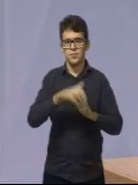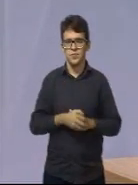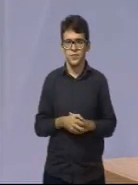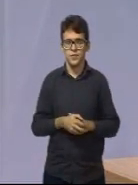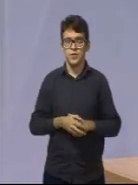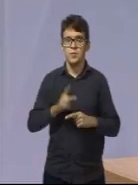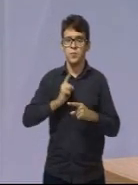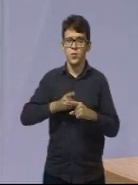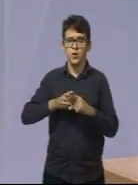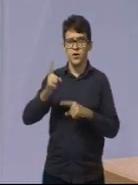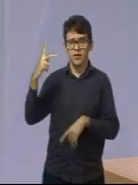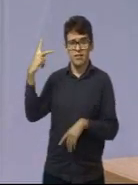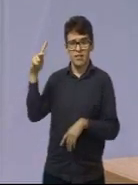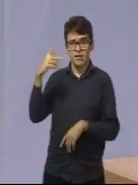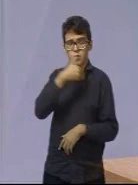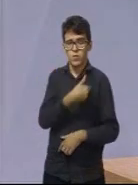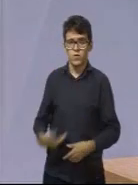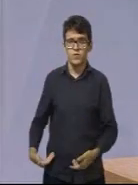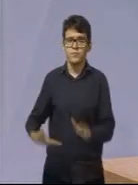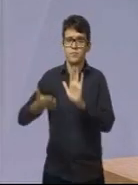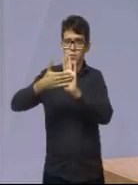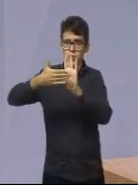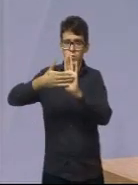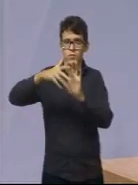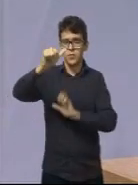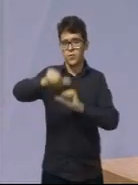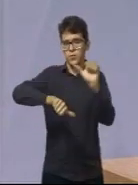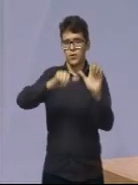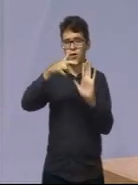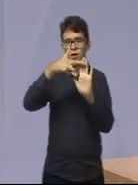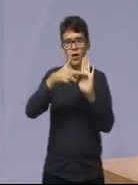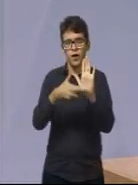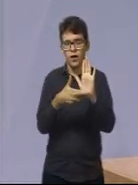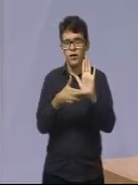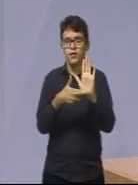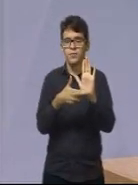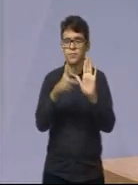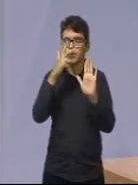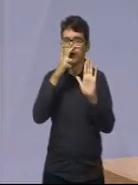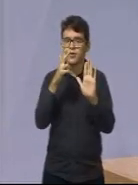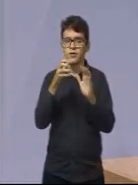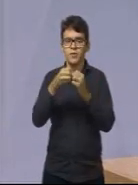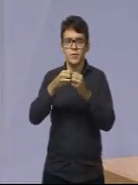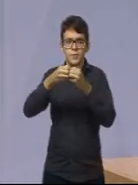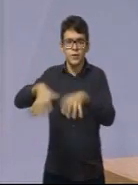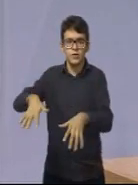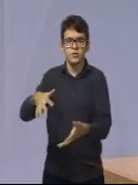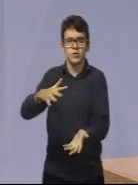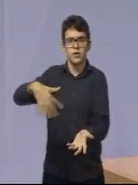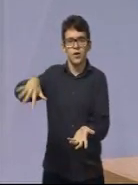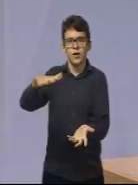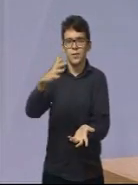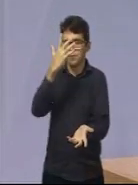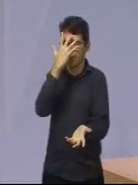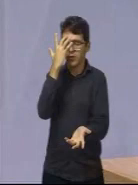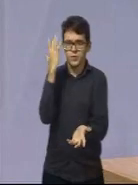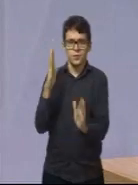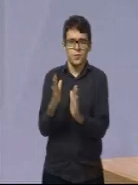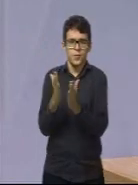que ele propõe, todo projeto que ele coloca em discussão, a classe média e o pobre é que pagam o pato.